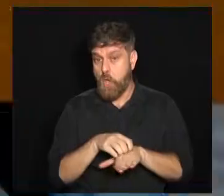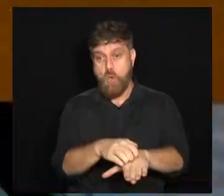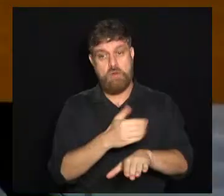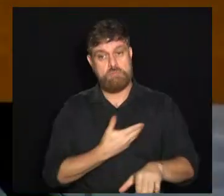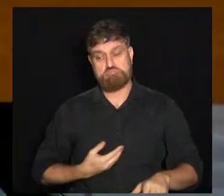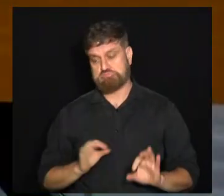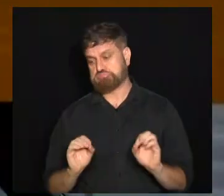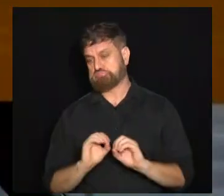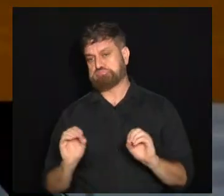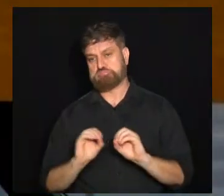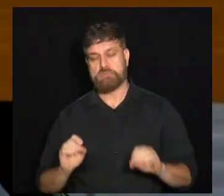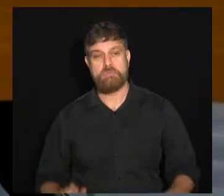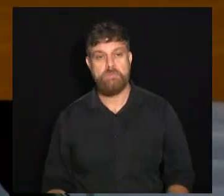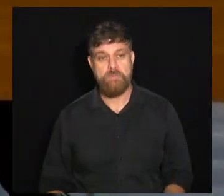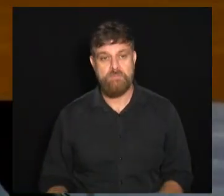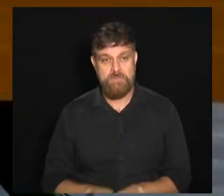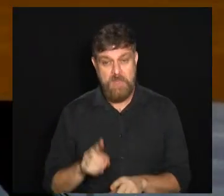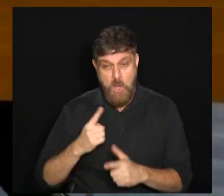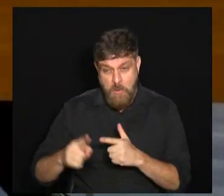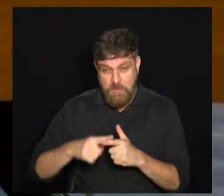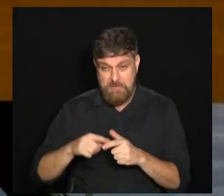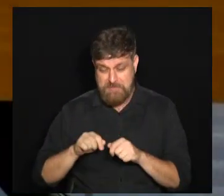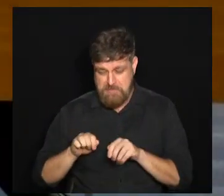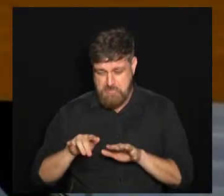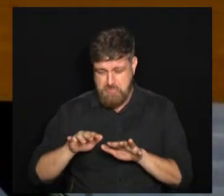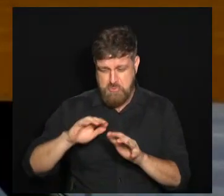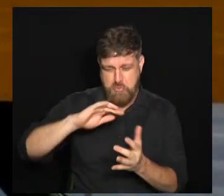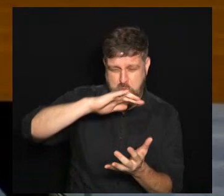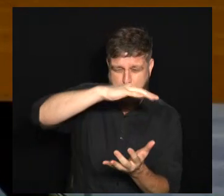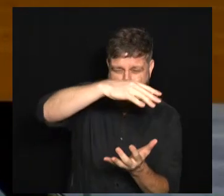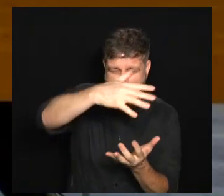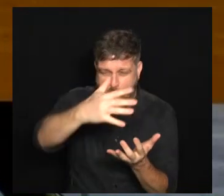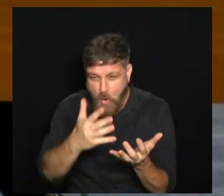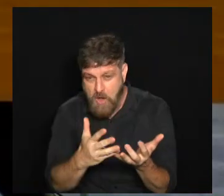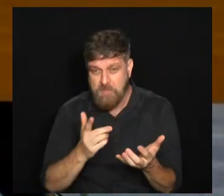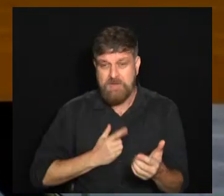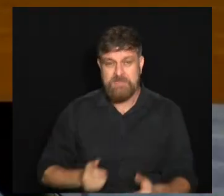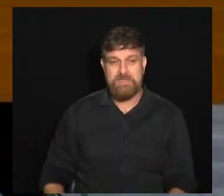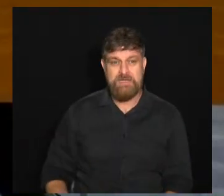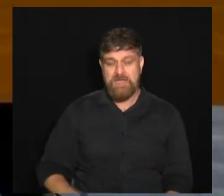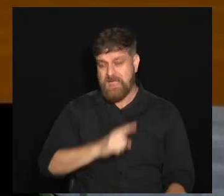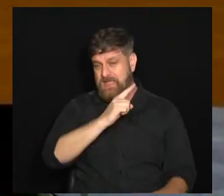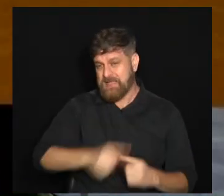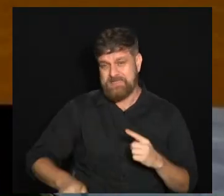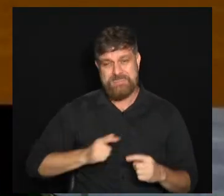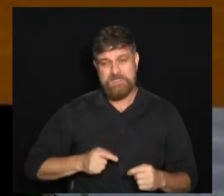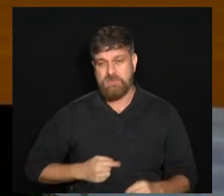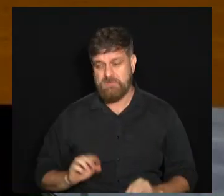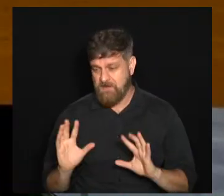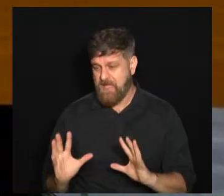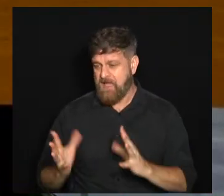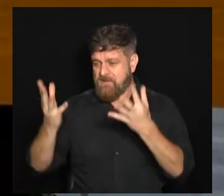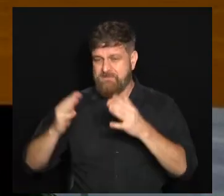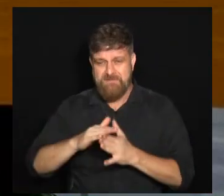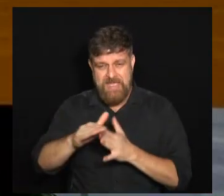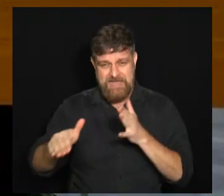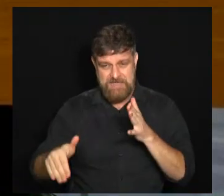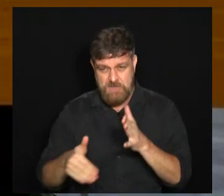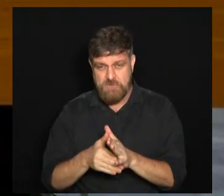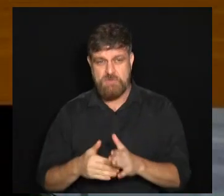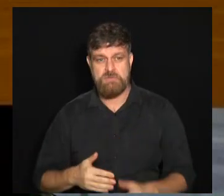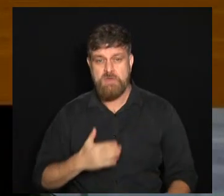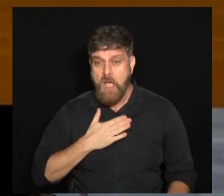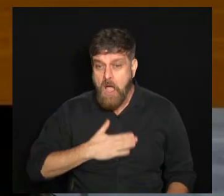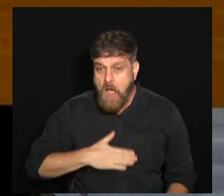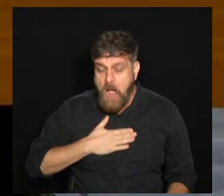coletivo. Por conta da pandemia do coronavírus, cancelou todos os alvarás de eventos e ainda acalmou